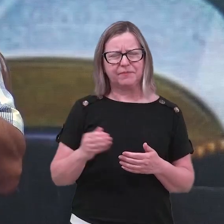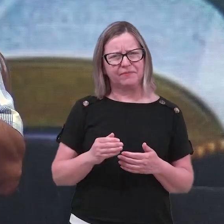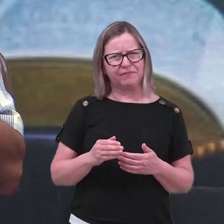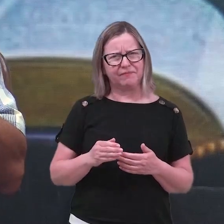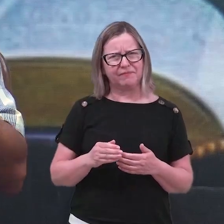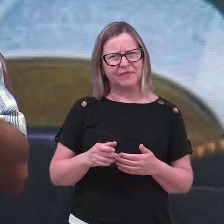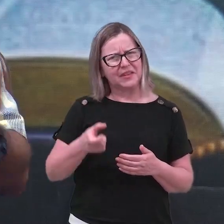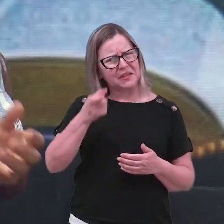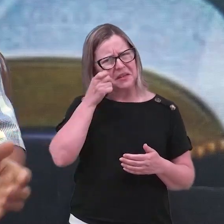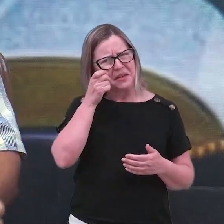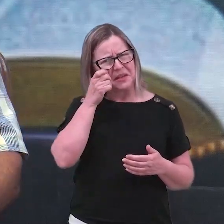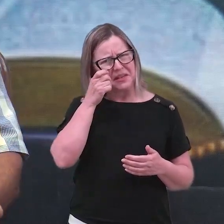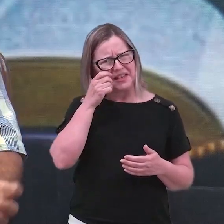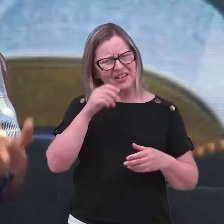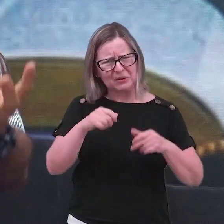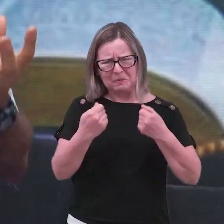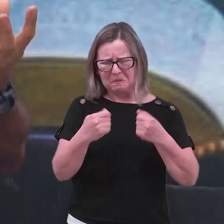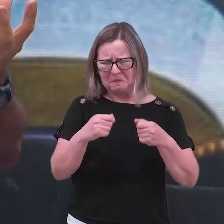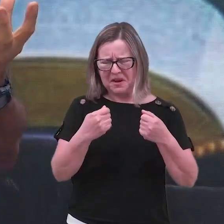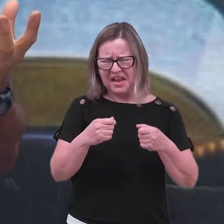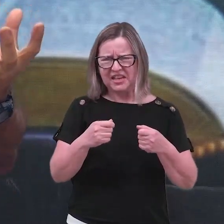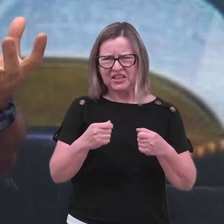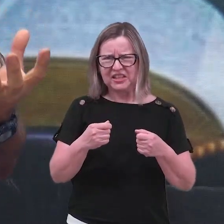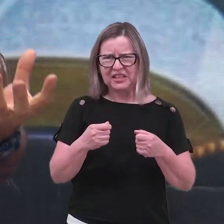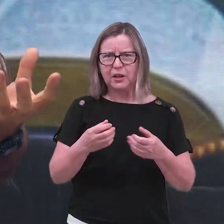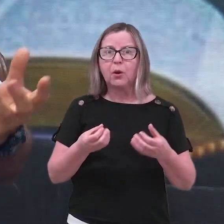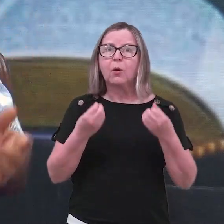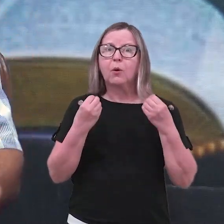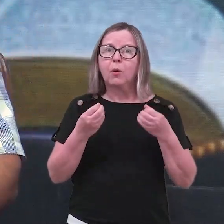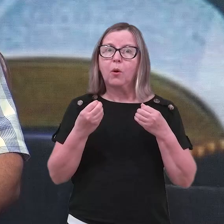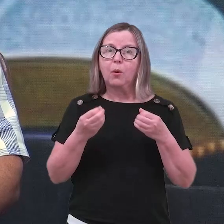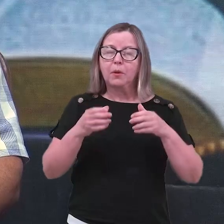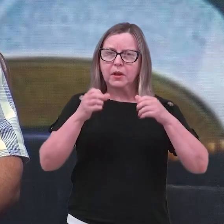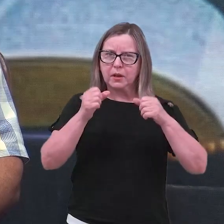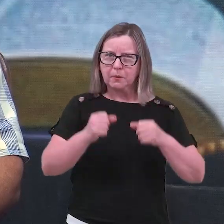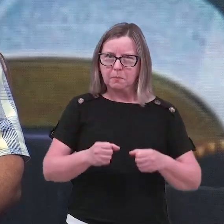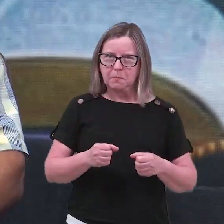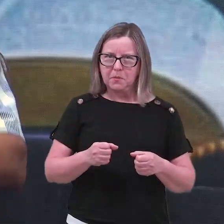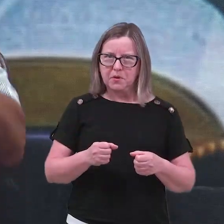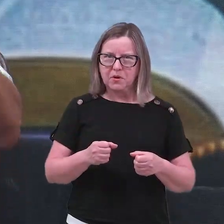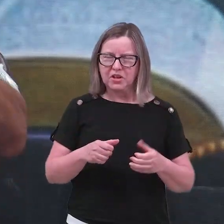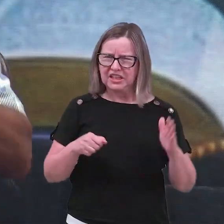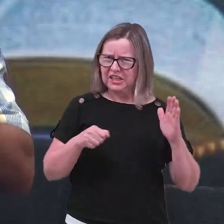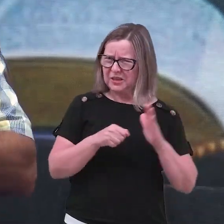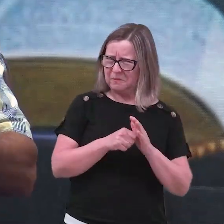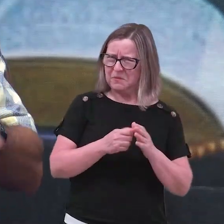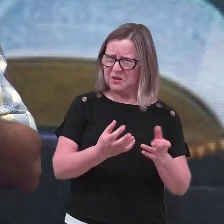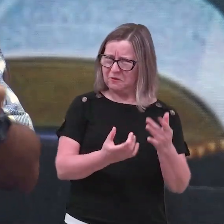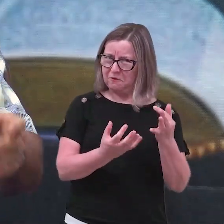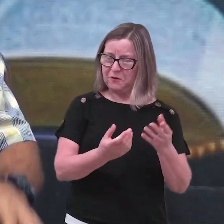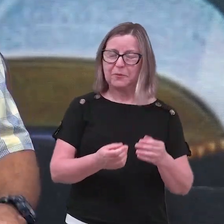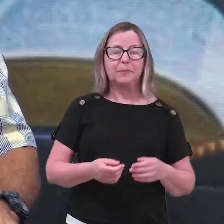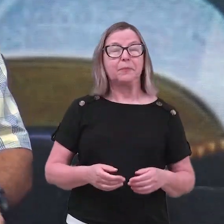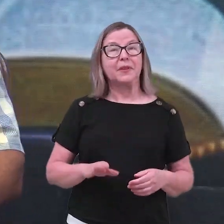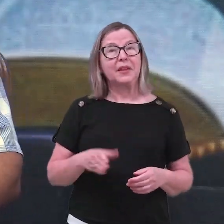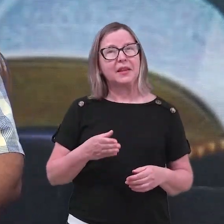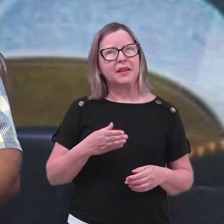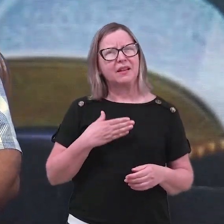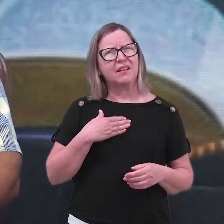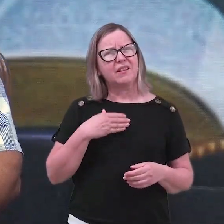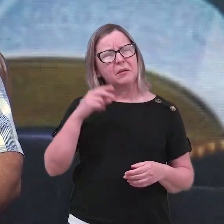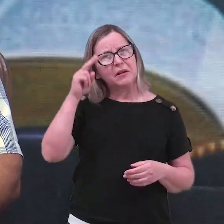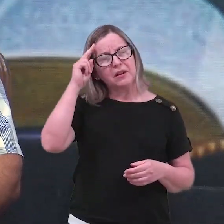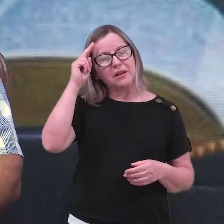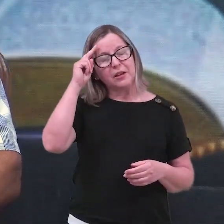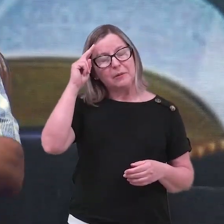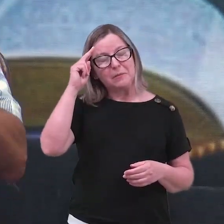de plástico tão frágil, como é que ela pode reter aquele fogo ali? E aí eu me lembrei quando Paulo diz aqui